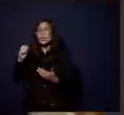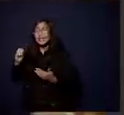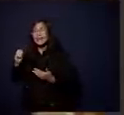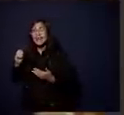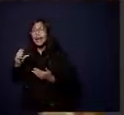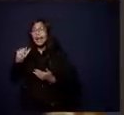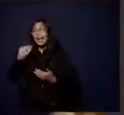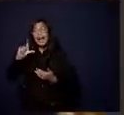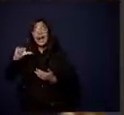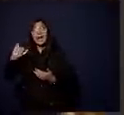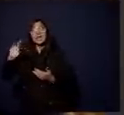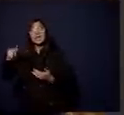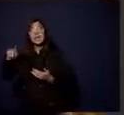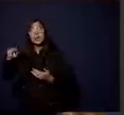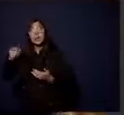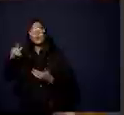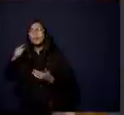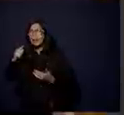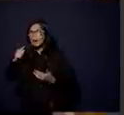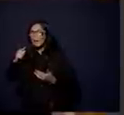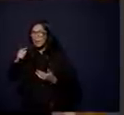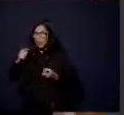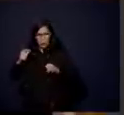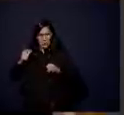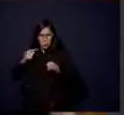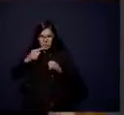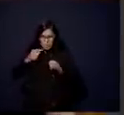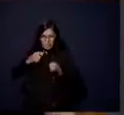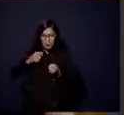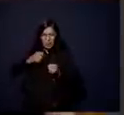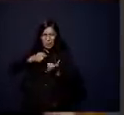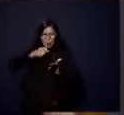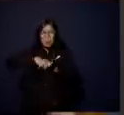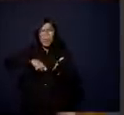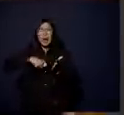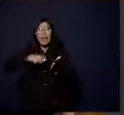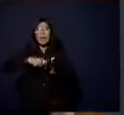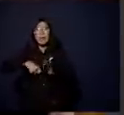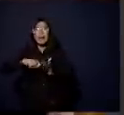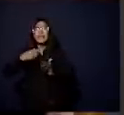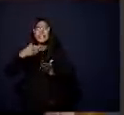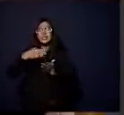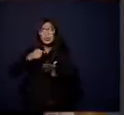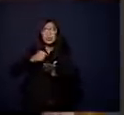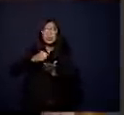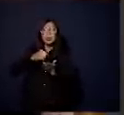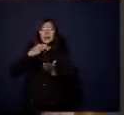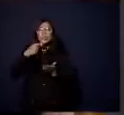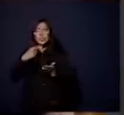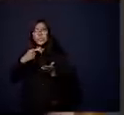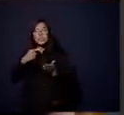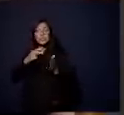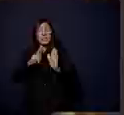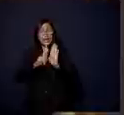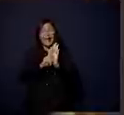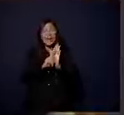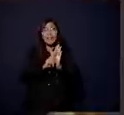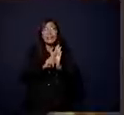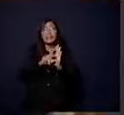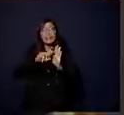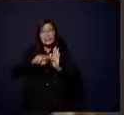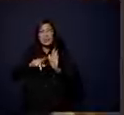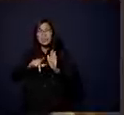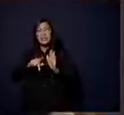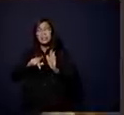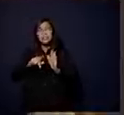do de um estado só uma quantidade enorme de benefícios fiscais uma quantidade enorme de regimes especiais que são formas diferentes de